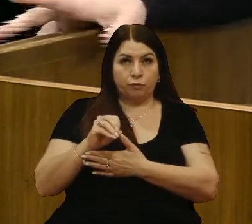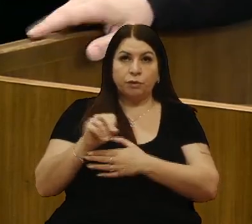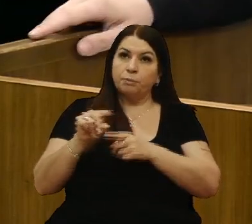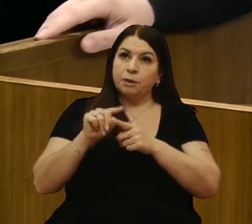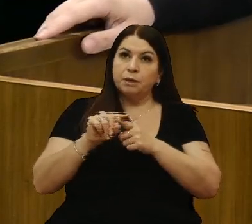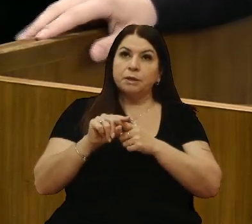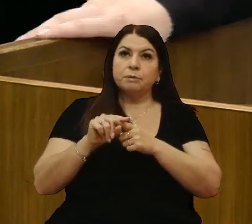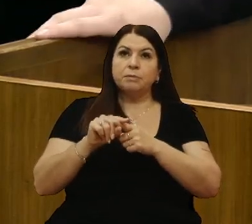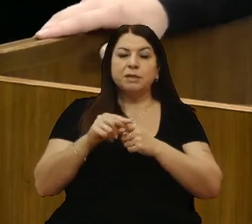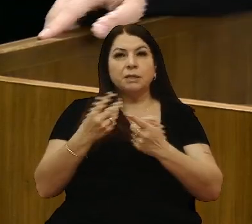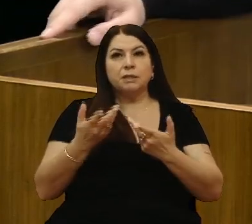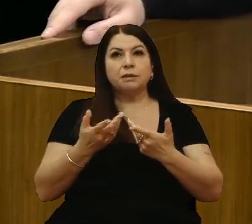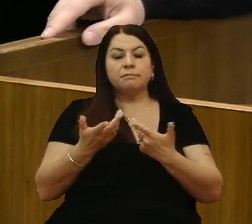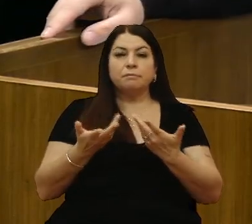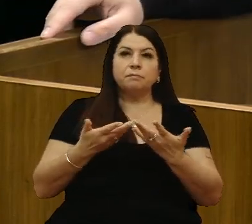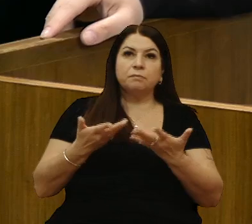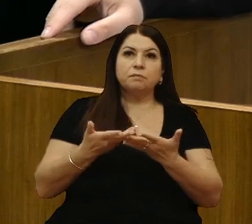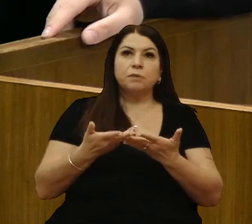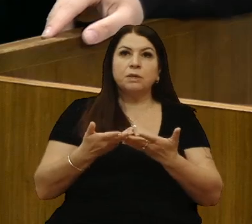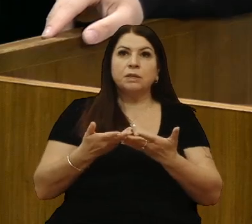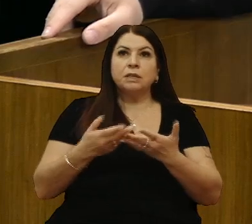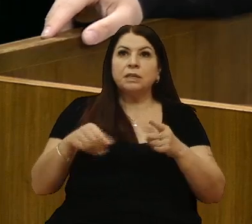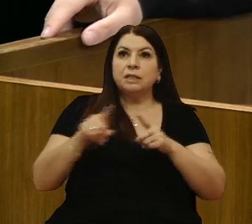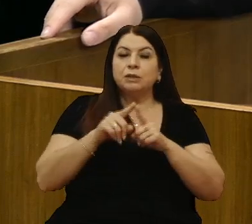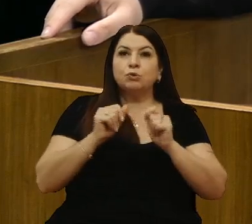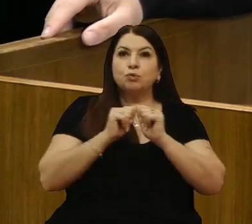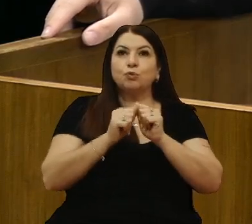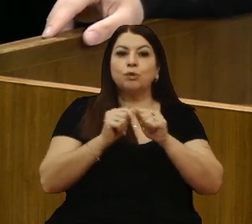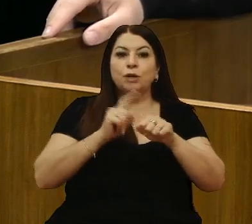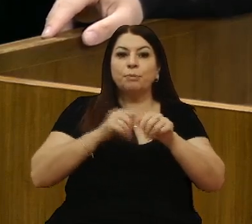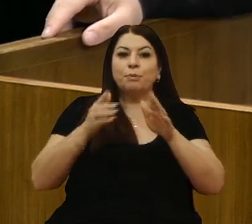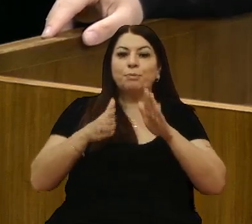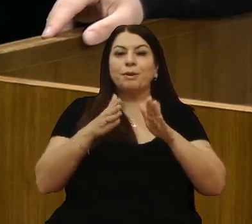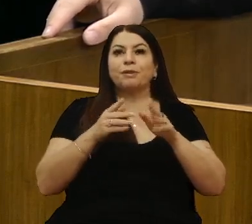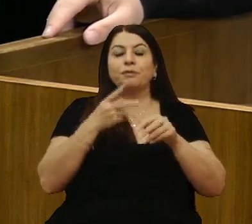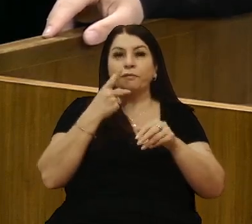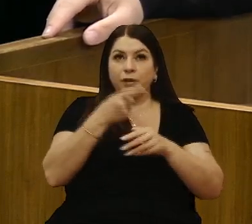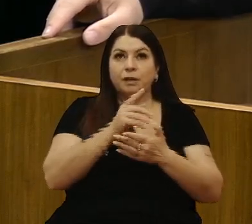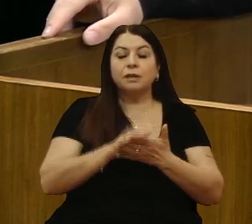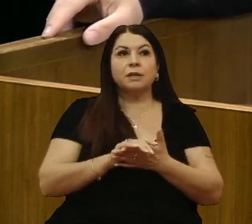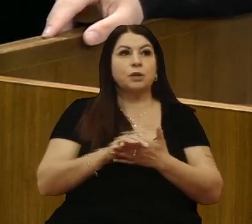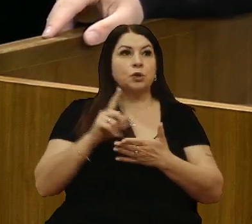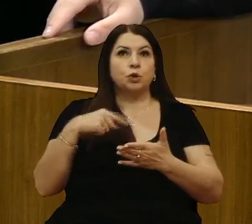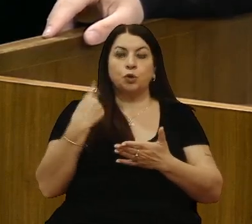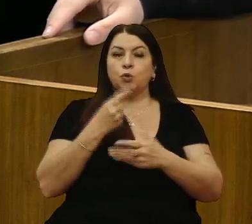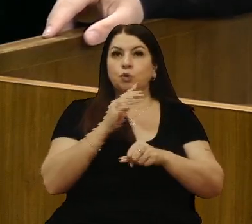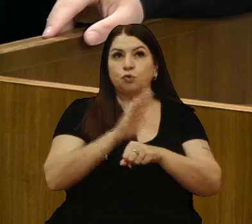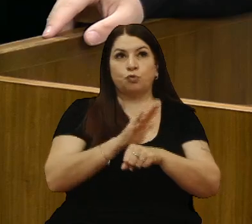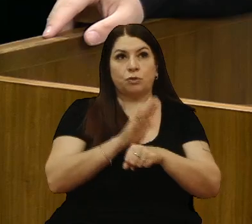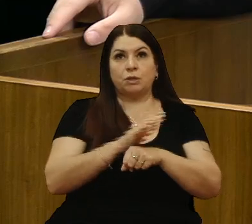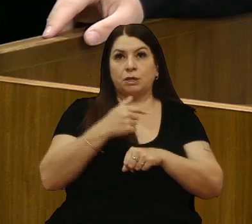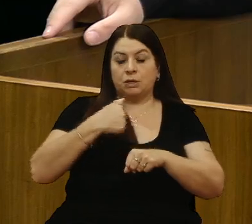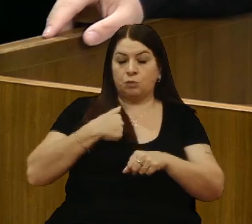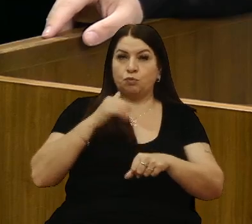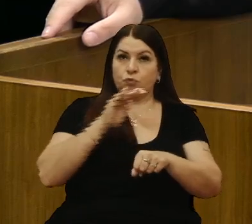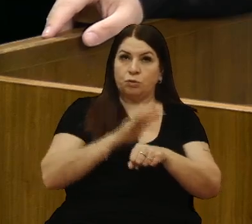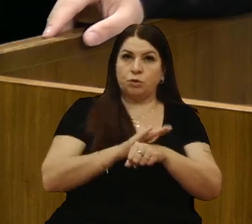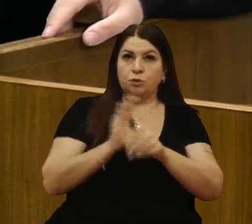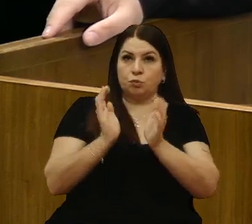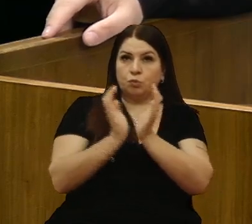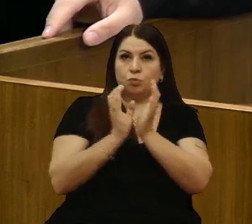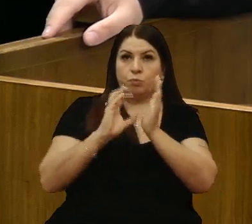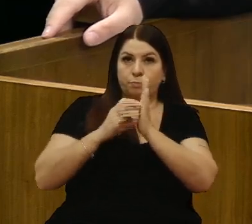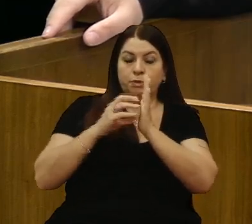extremamente gentil, inclusive, e naquele momento me solidarizei e disse que nós ajudaríamos, que eu ajudaria, que a nossa bancada